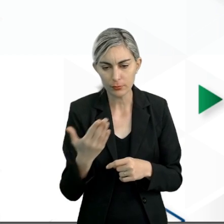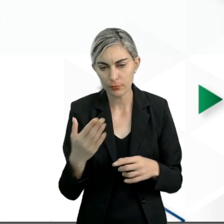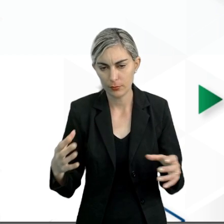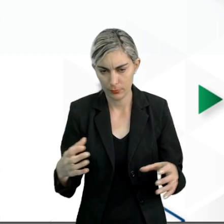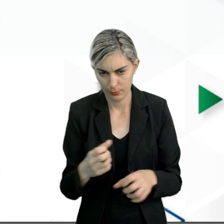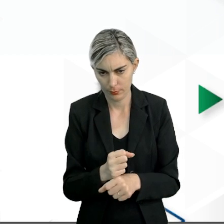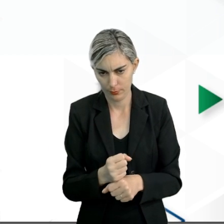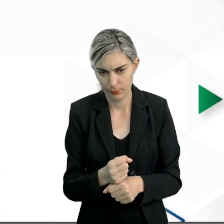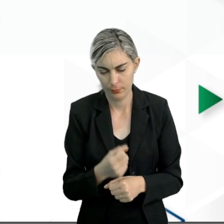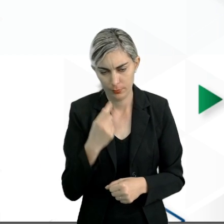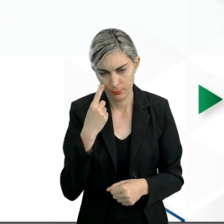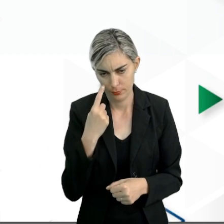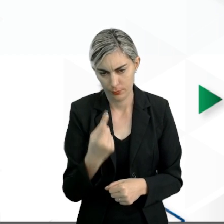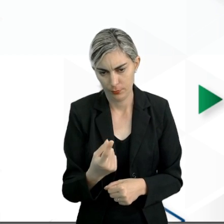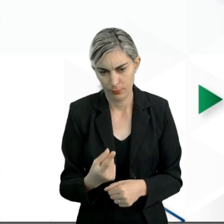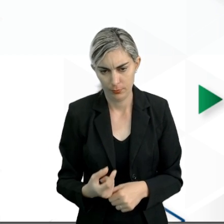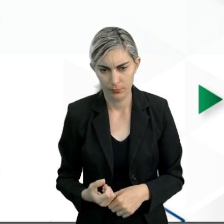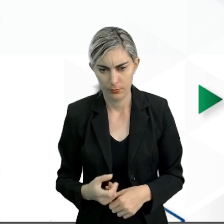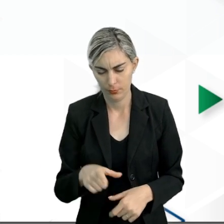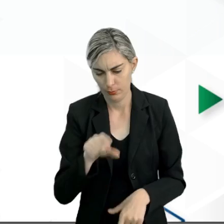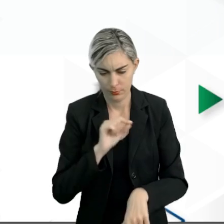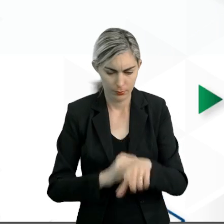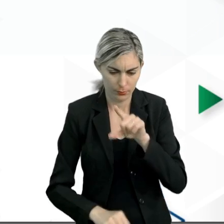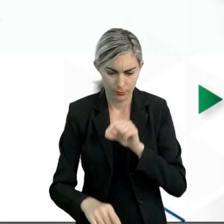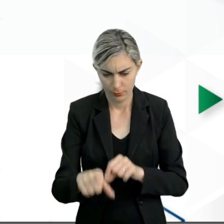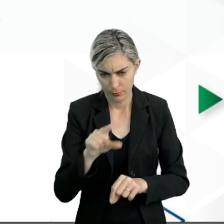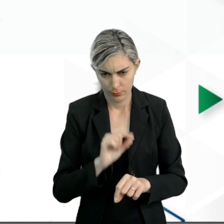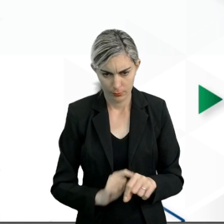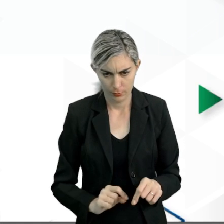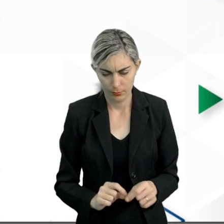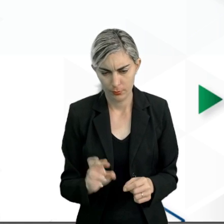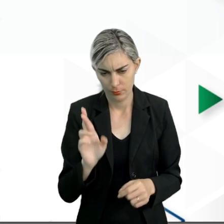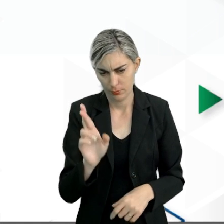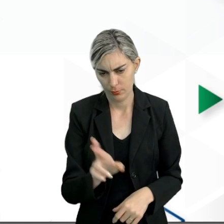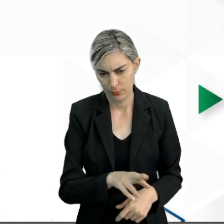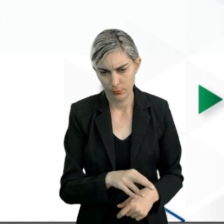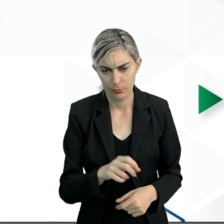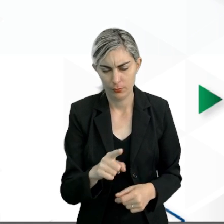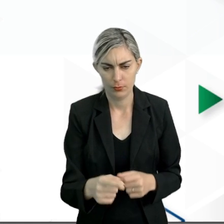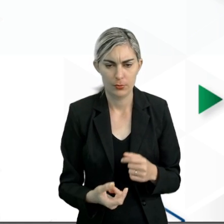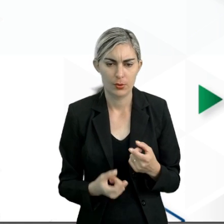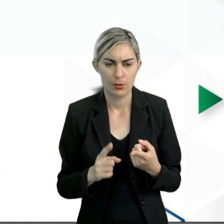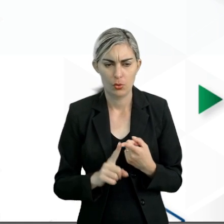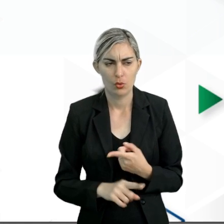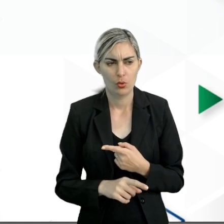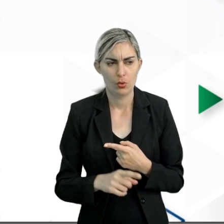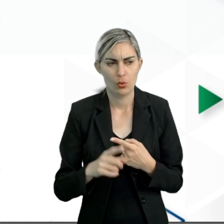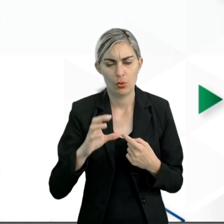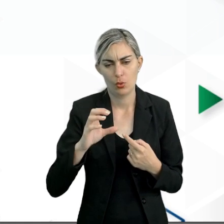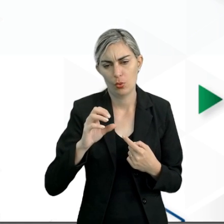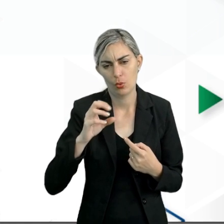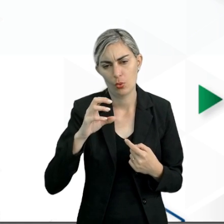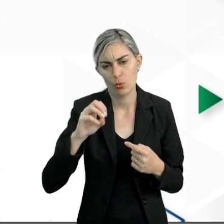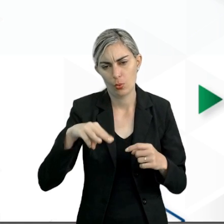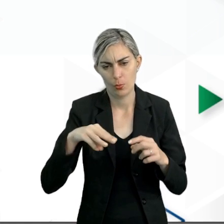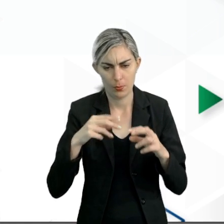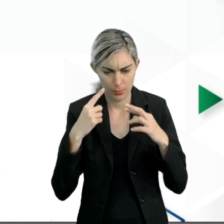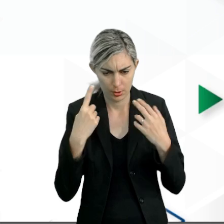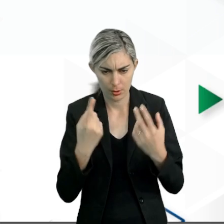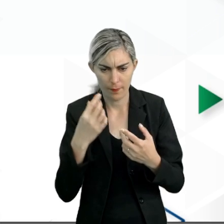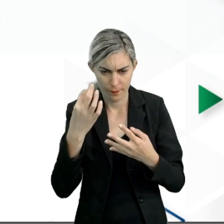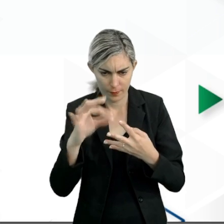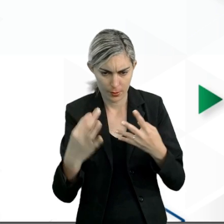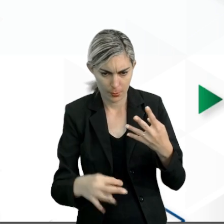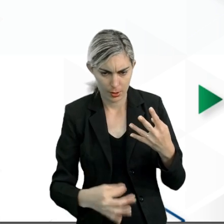completar Vê bem selecione a alternativa que Supre as omissões das